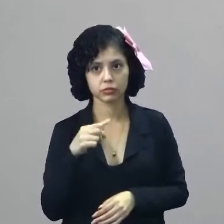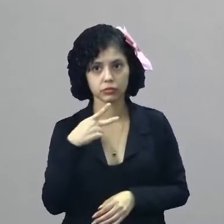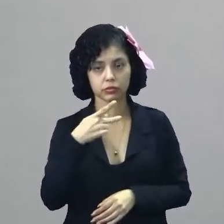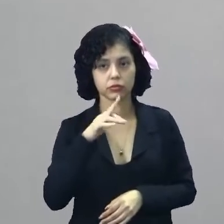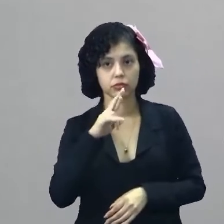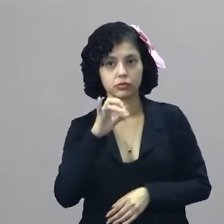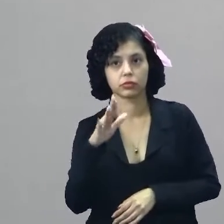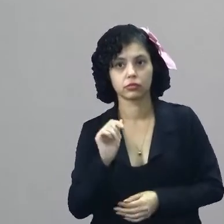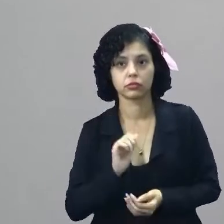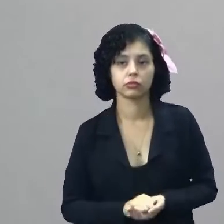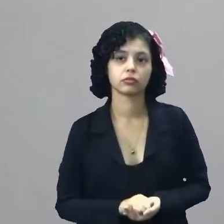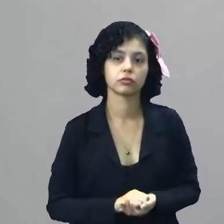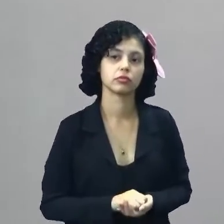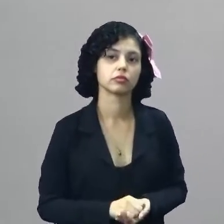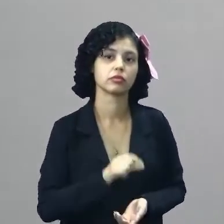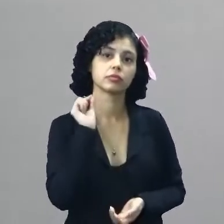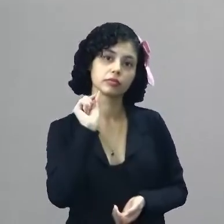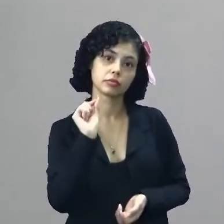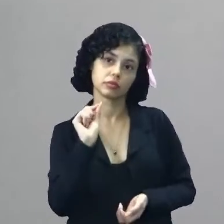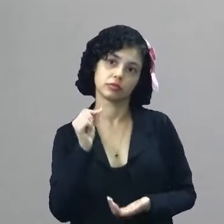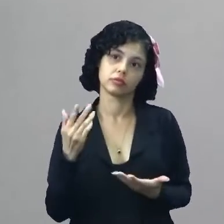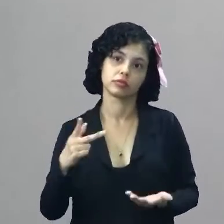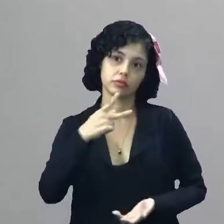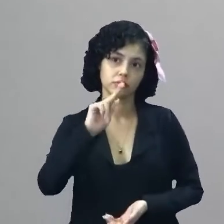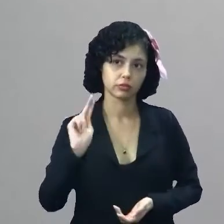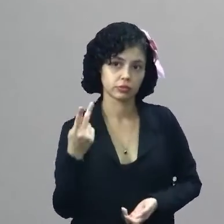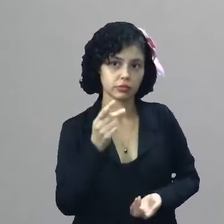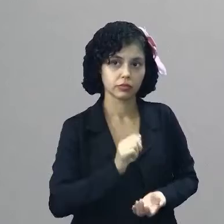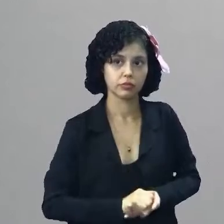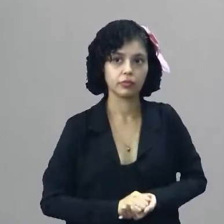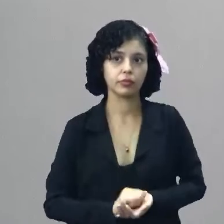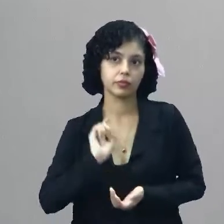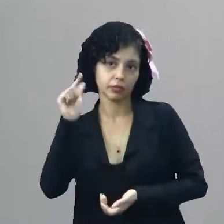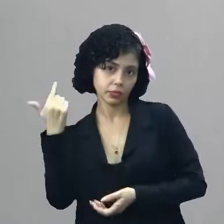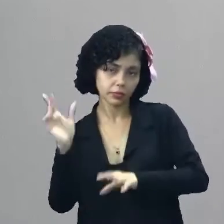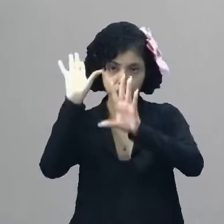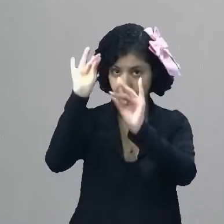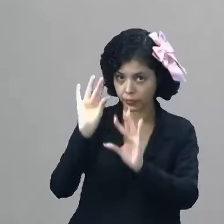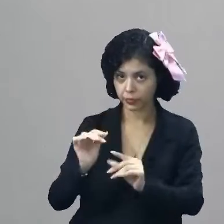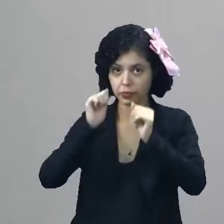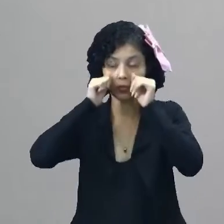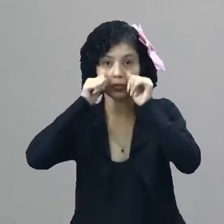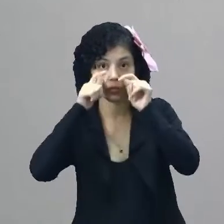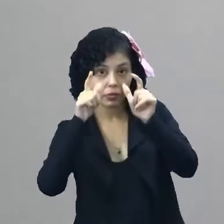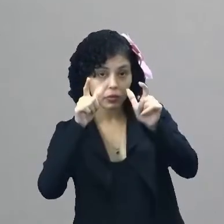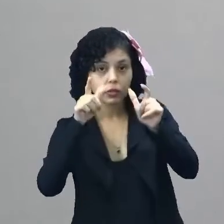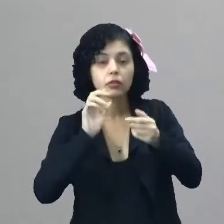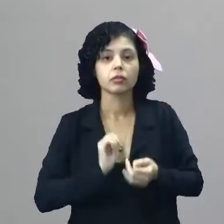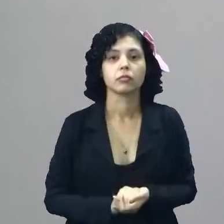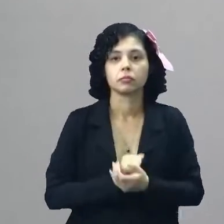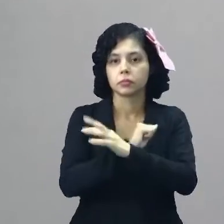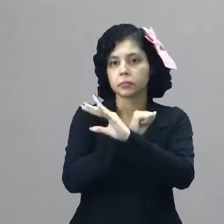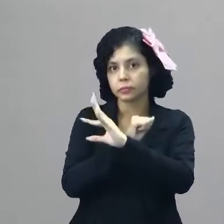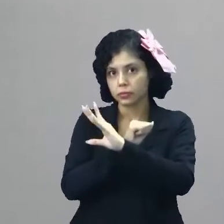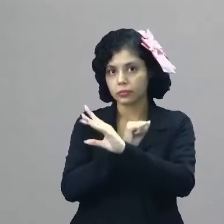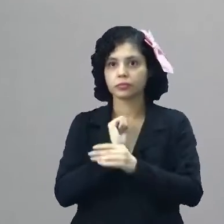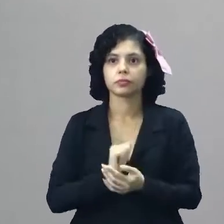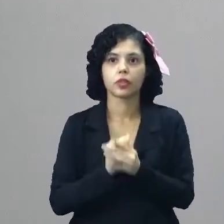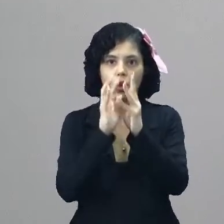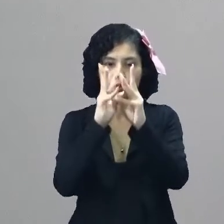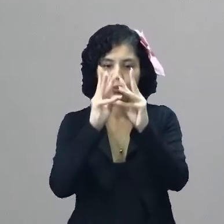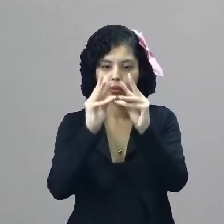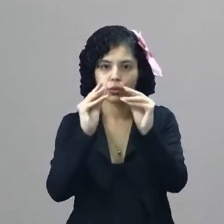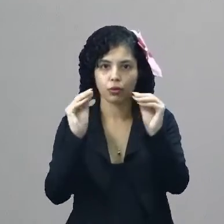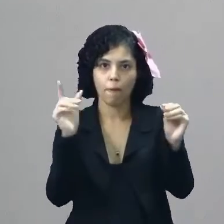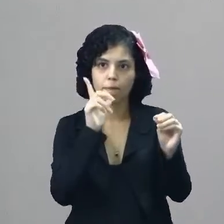potencial hidrogeniônico, que é esse pH. E aí, outro detalhe que chama a atenção sobre os ácidos é que, dissolvidos